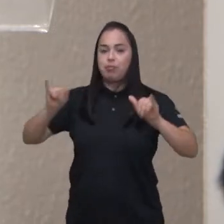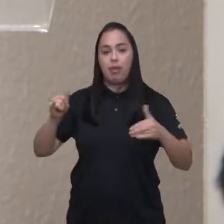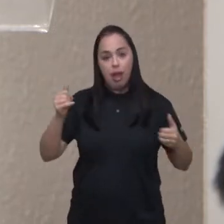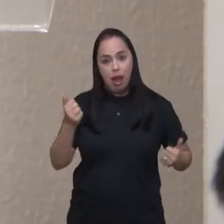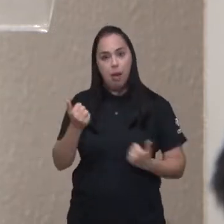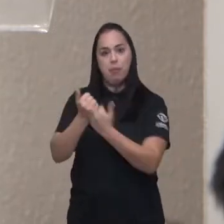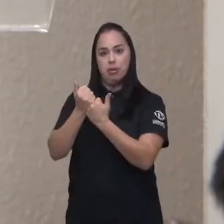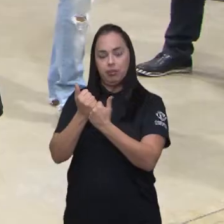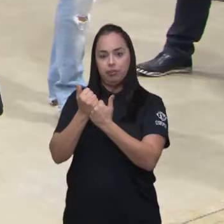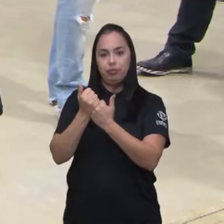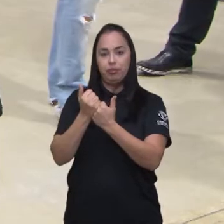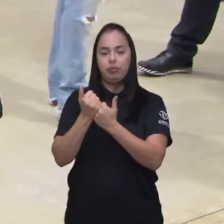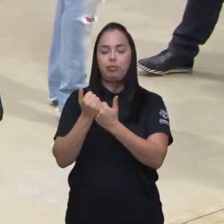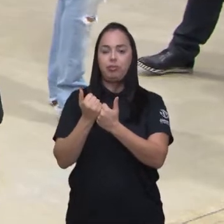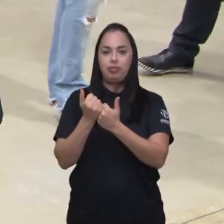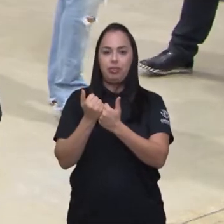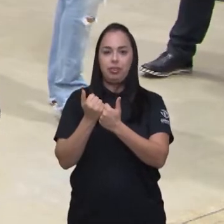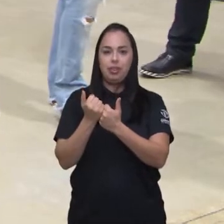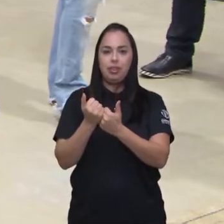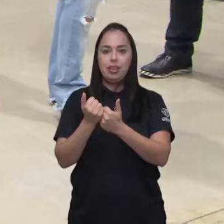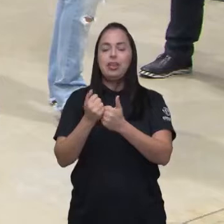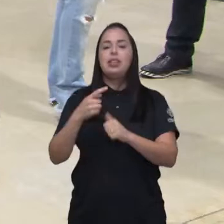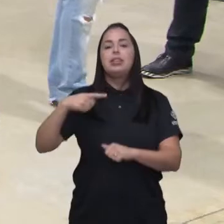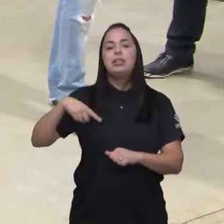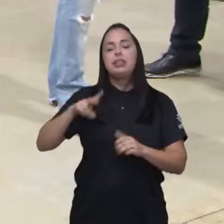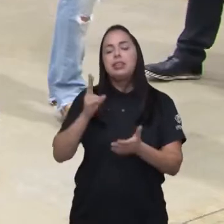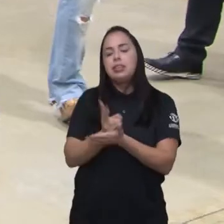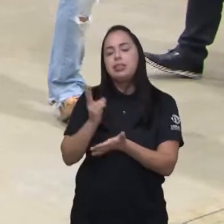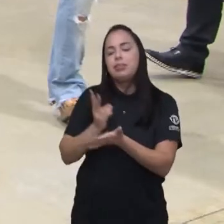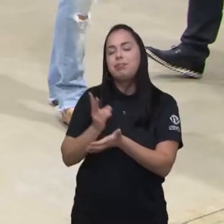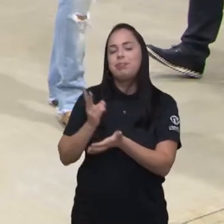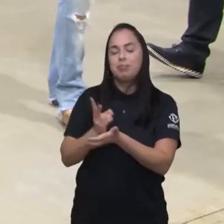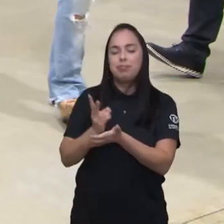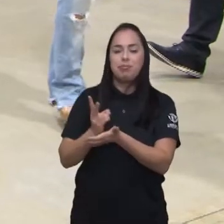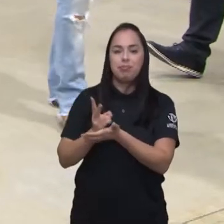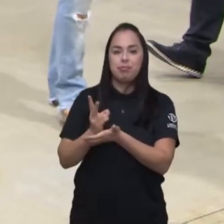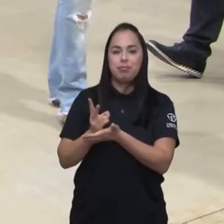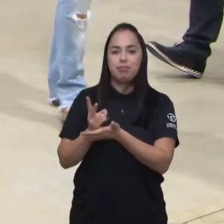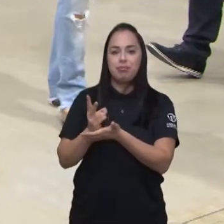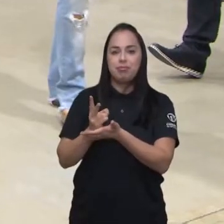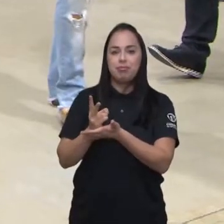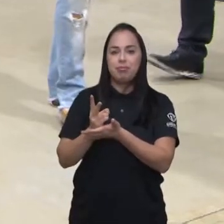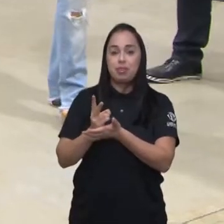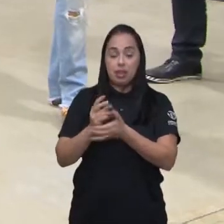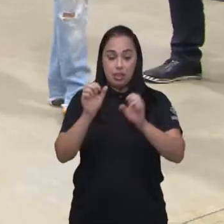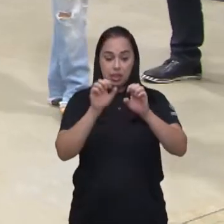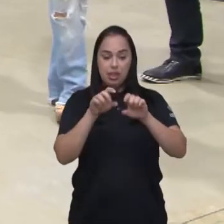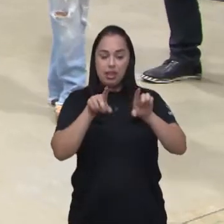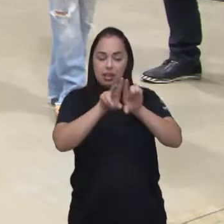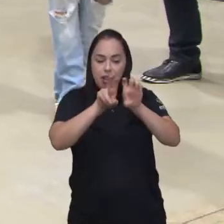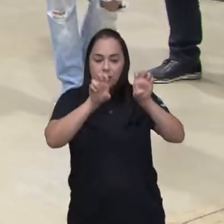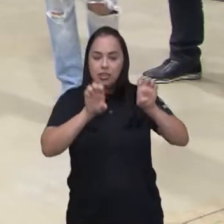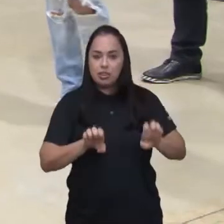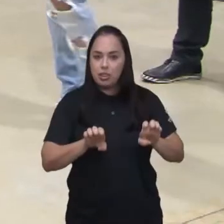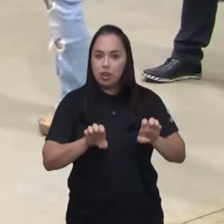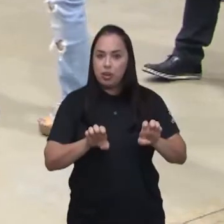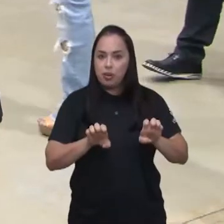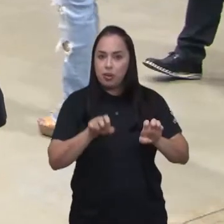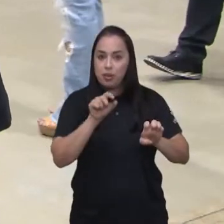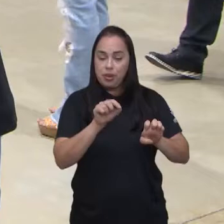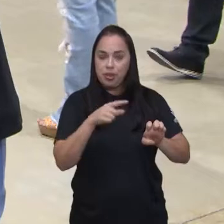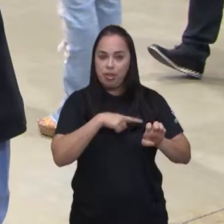meio de ações educativas a câmera sempre show da disposição também através da nossa estrutura